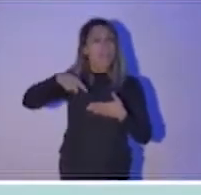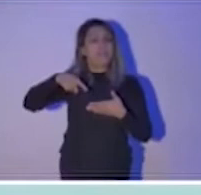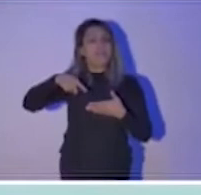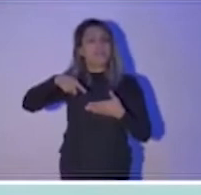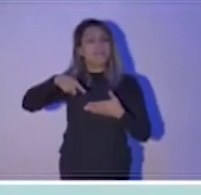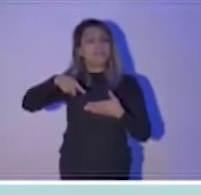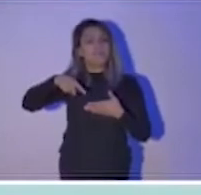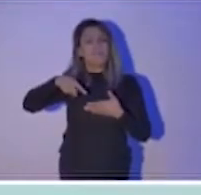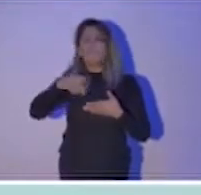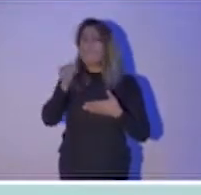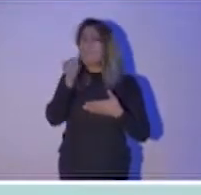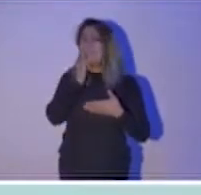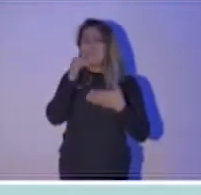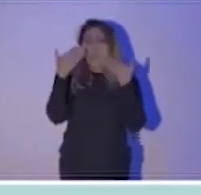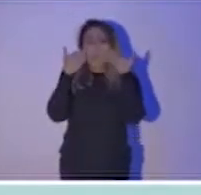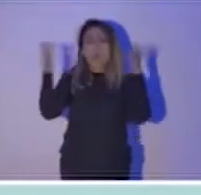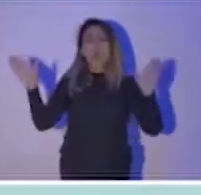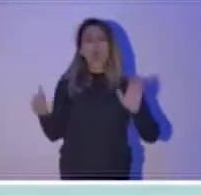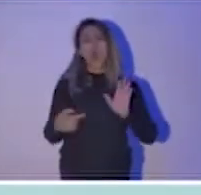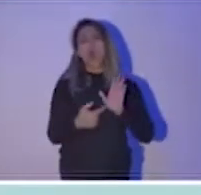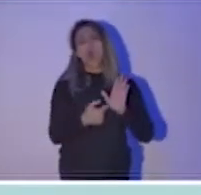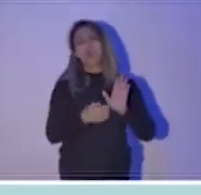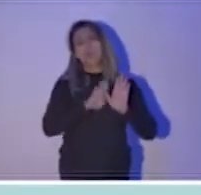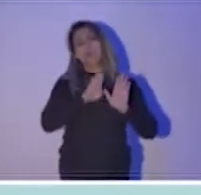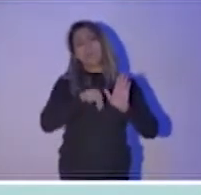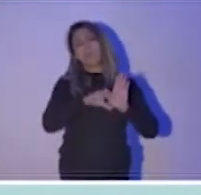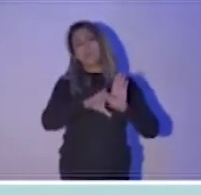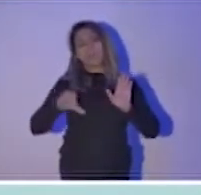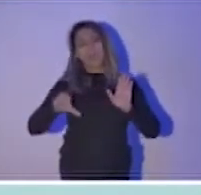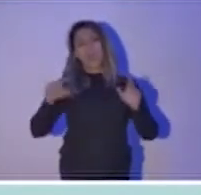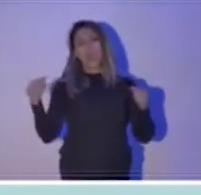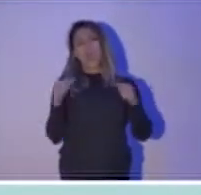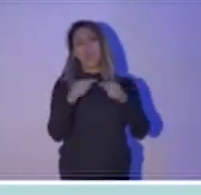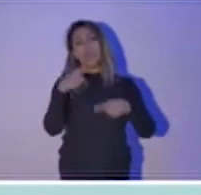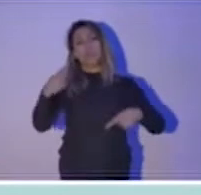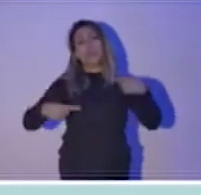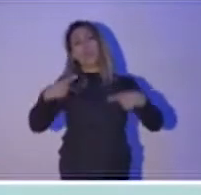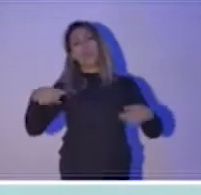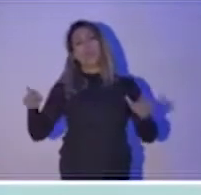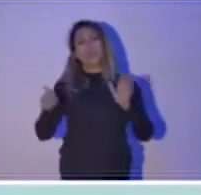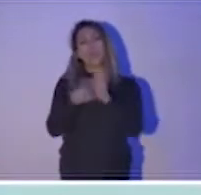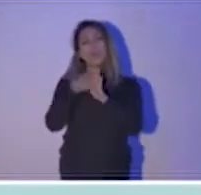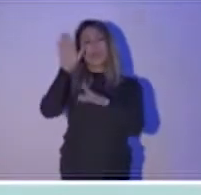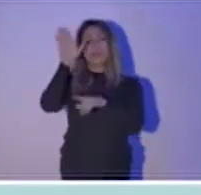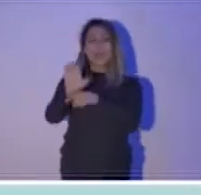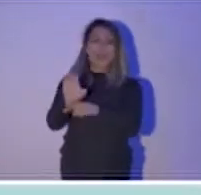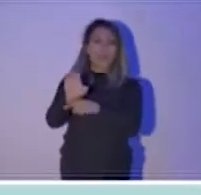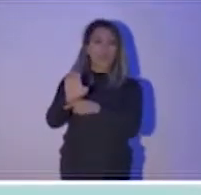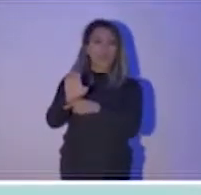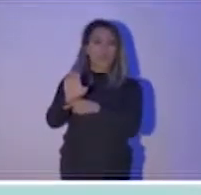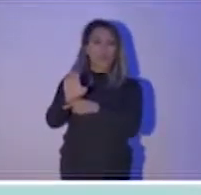o maior exemplo que nós temos do que é fazer política de Estado e não de governo.